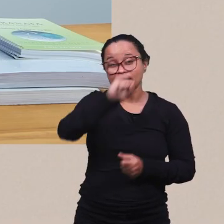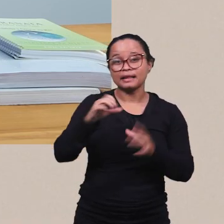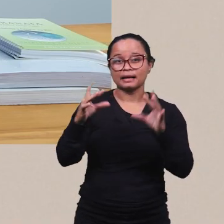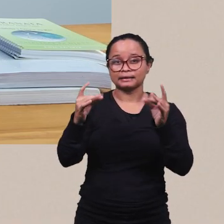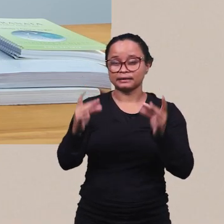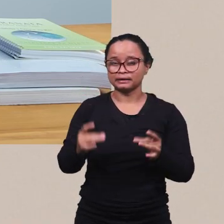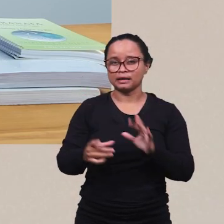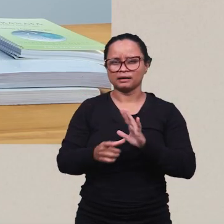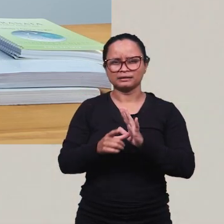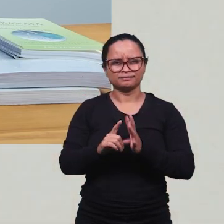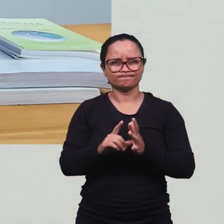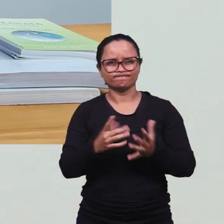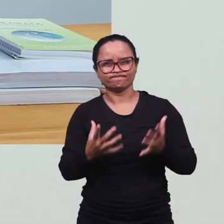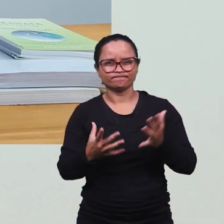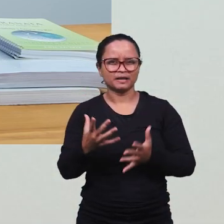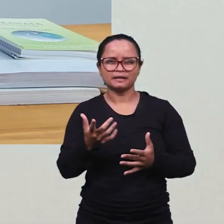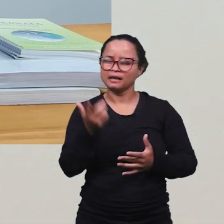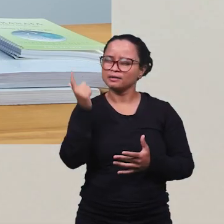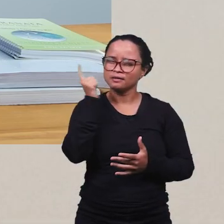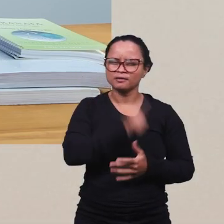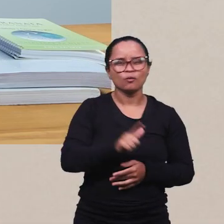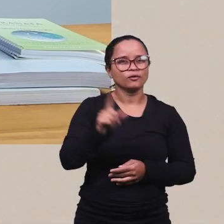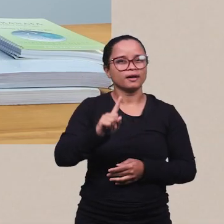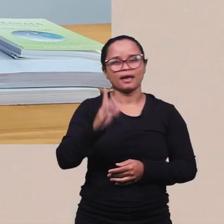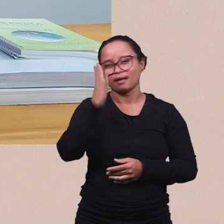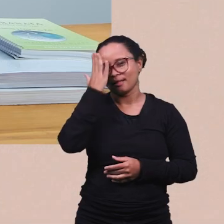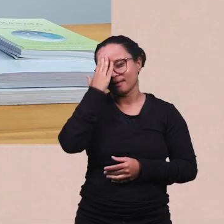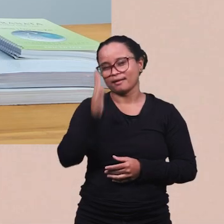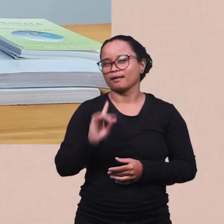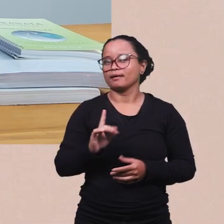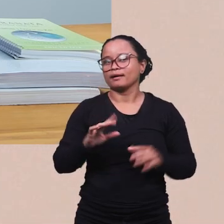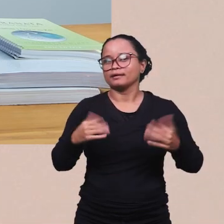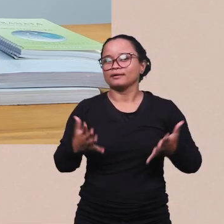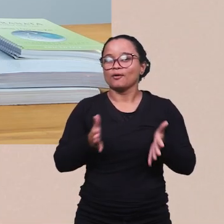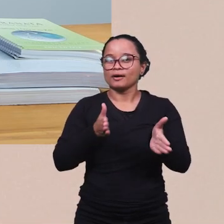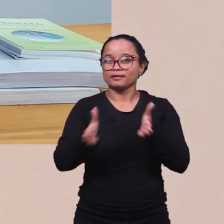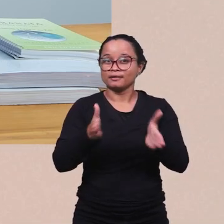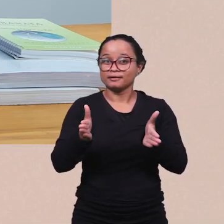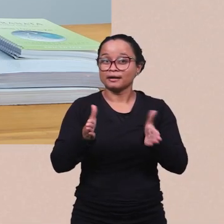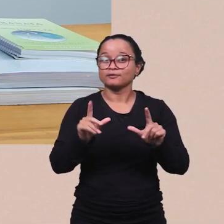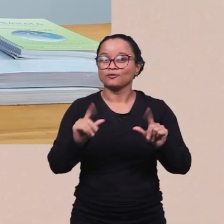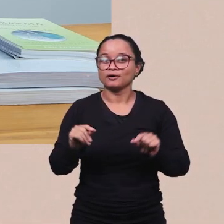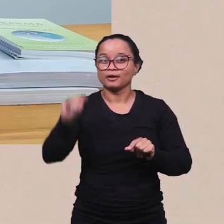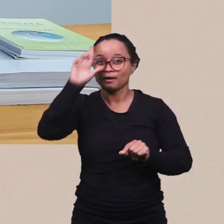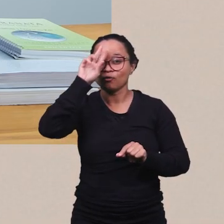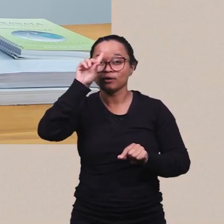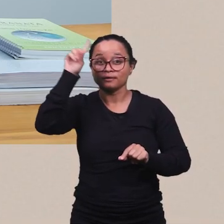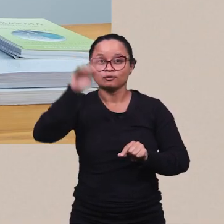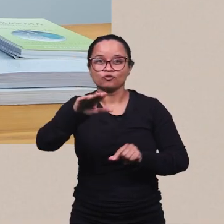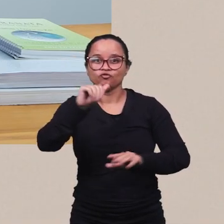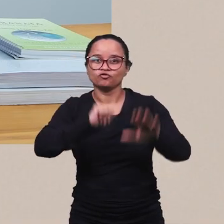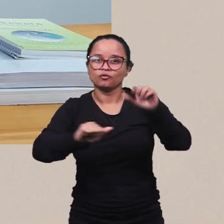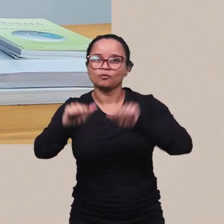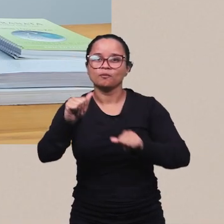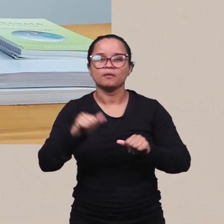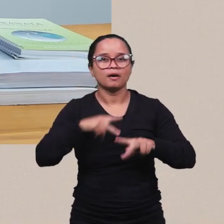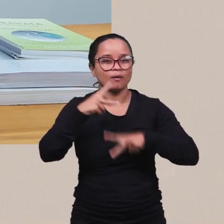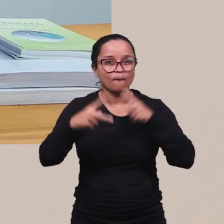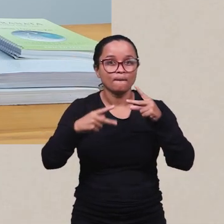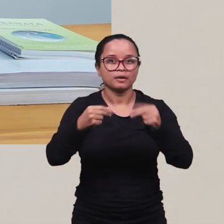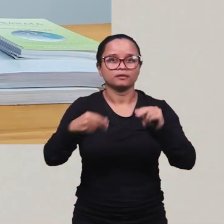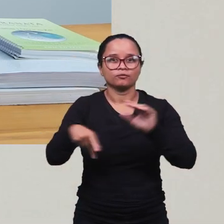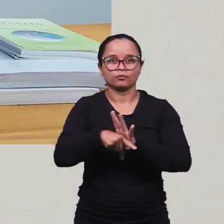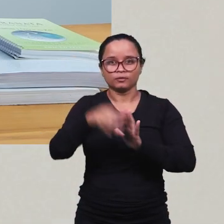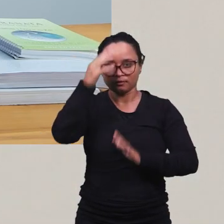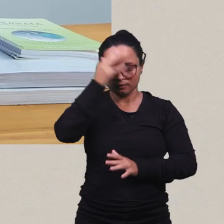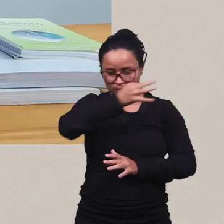aprendem detalhes que antes lhes eram inacessíveis. Fazer acessibilidade é um chamado de Deus é uma dádiva do